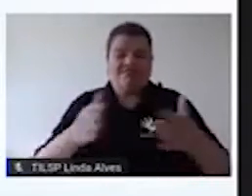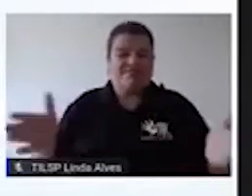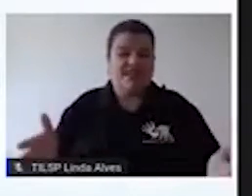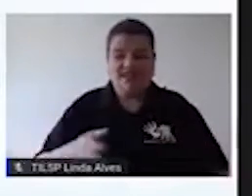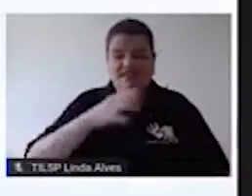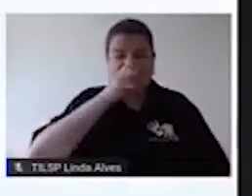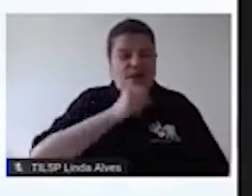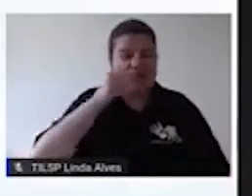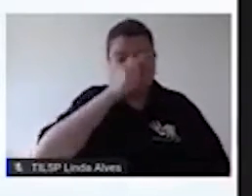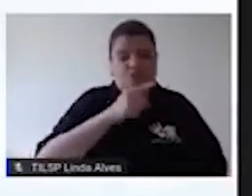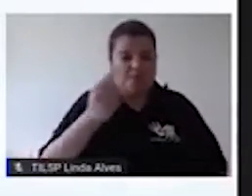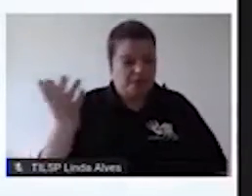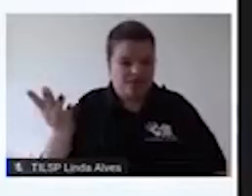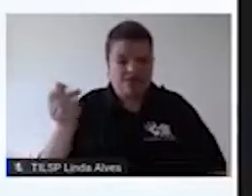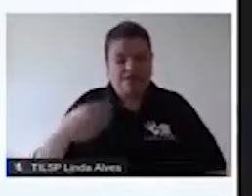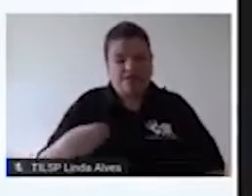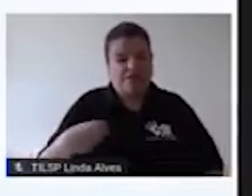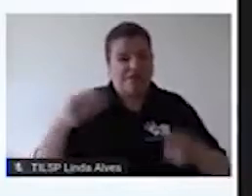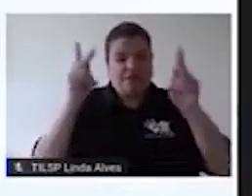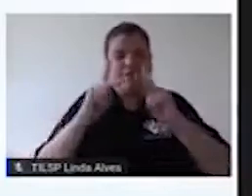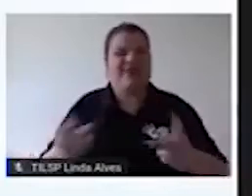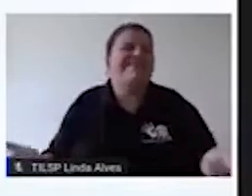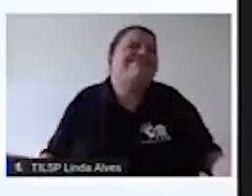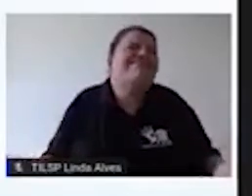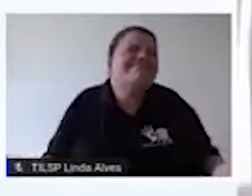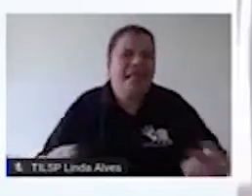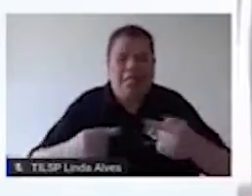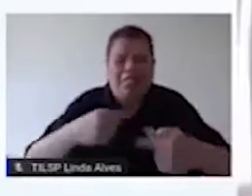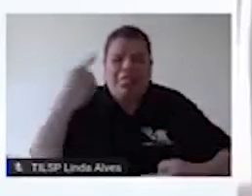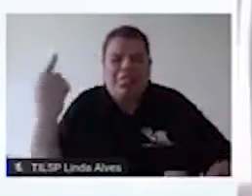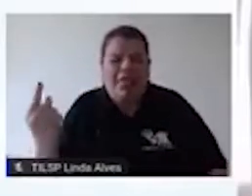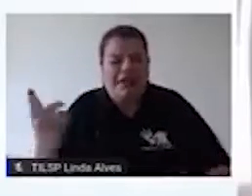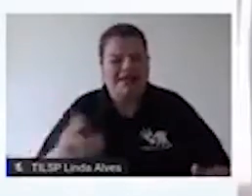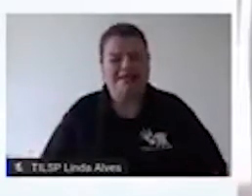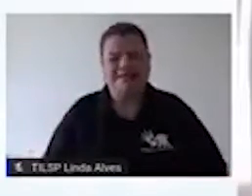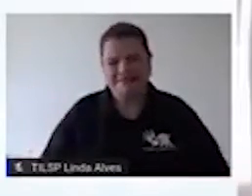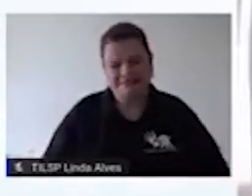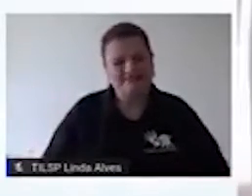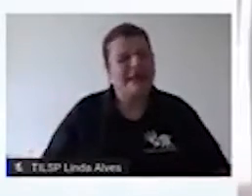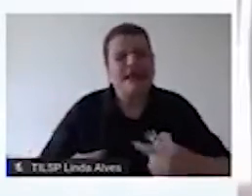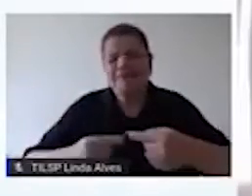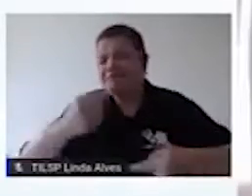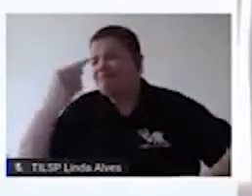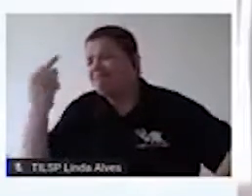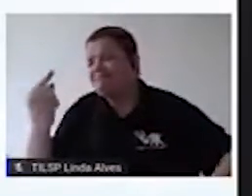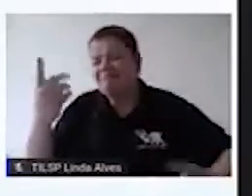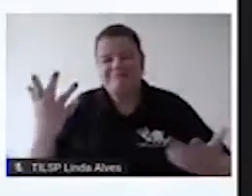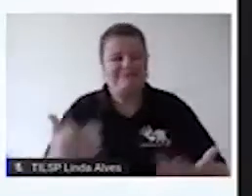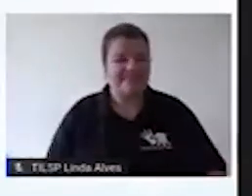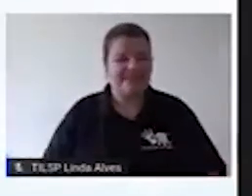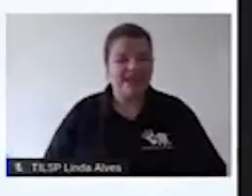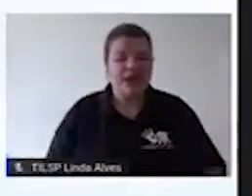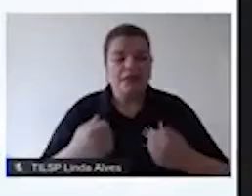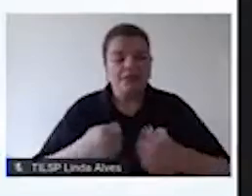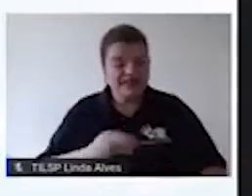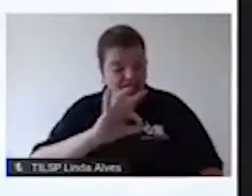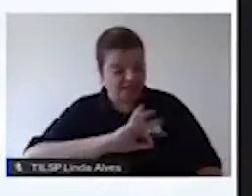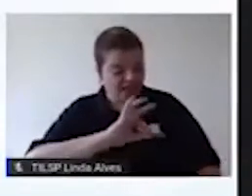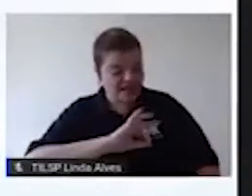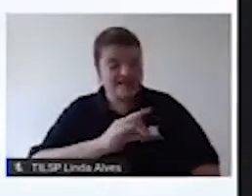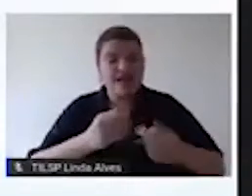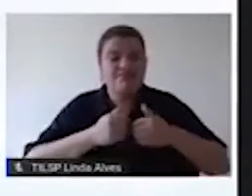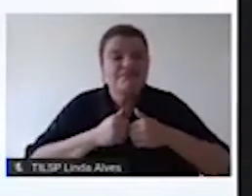tem que viver na paz. Né? Não existe. Não. E é bem o momento, né? É exatamente quando a violência É o contrário, é acontece.